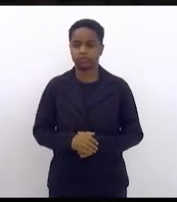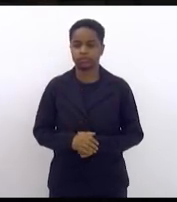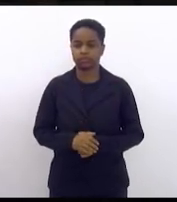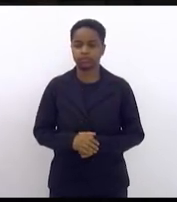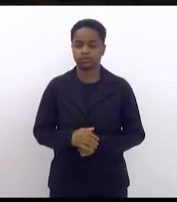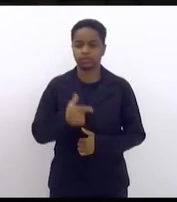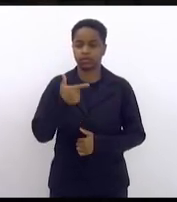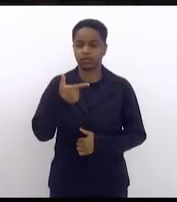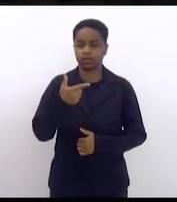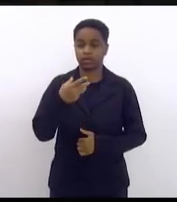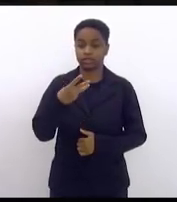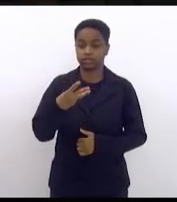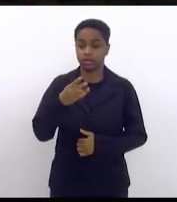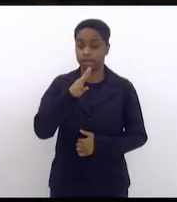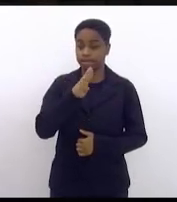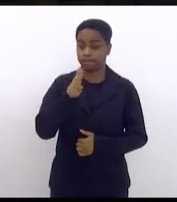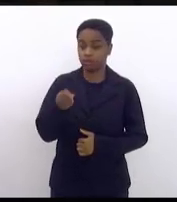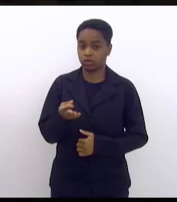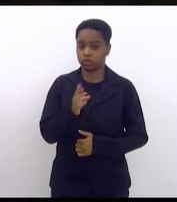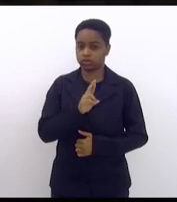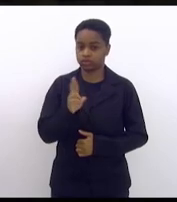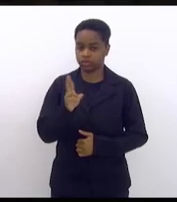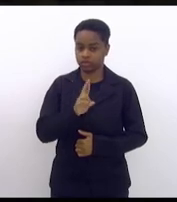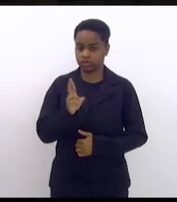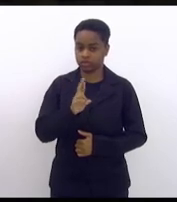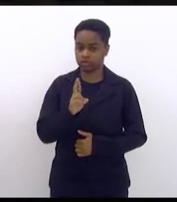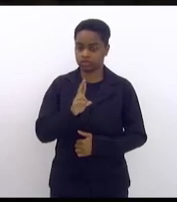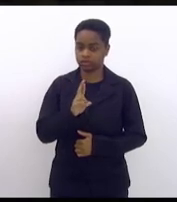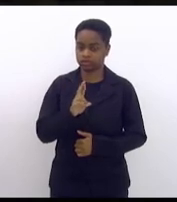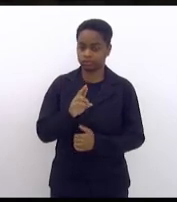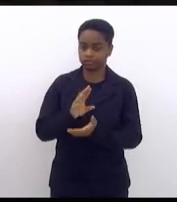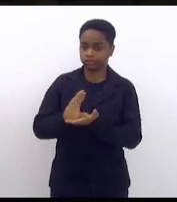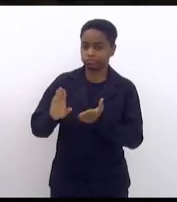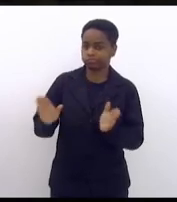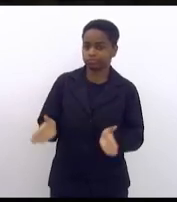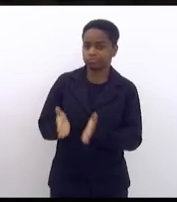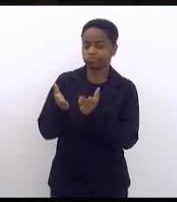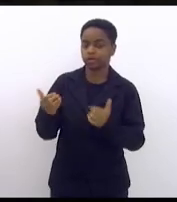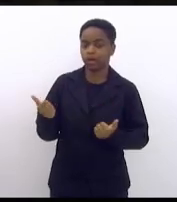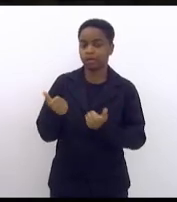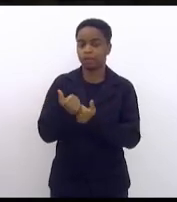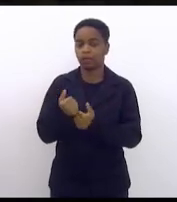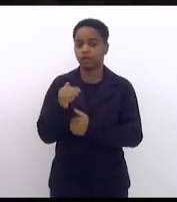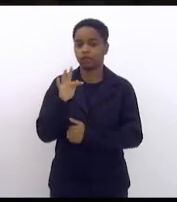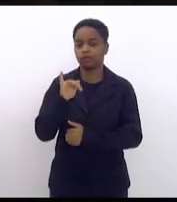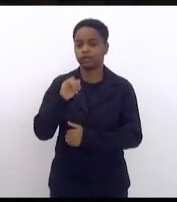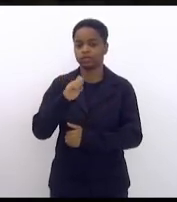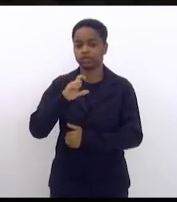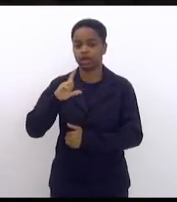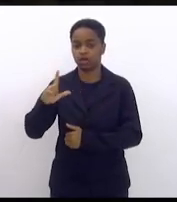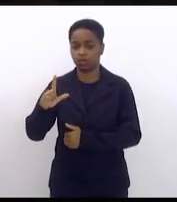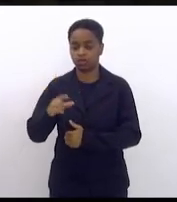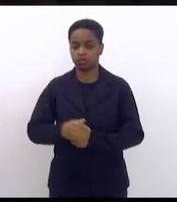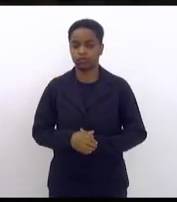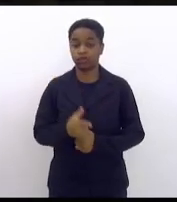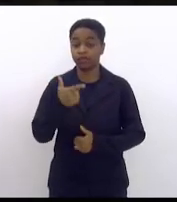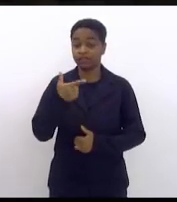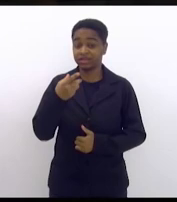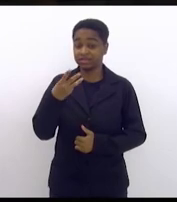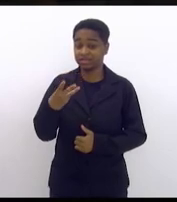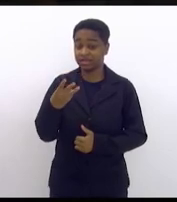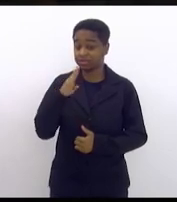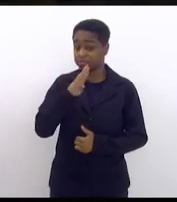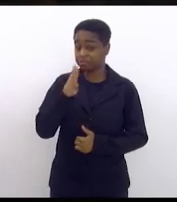23 bilhões de reais de incentivo fiscal. 23 bilhões de